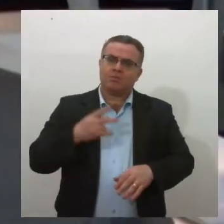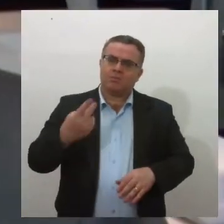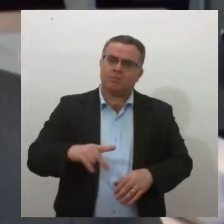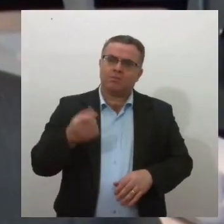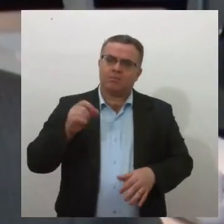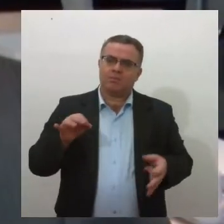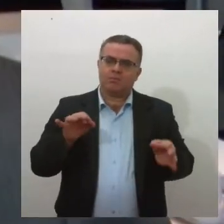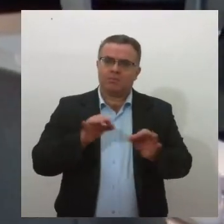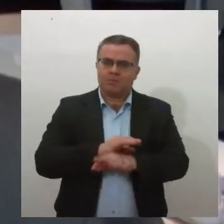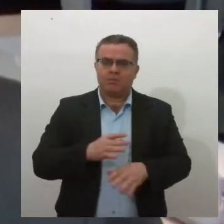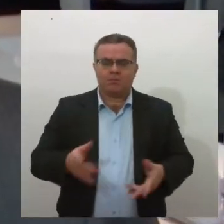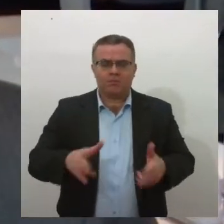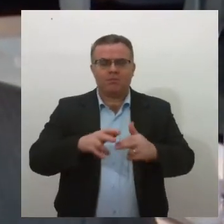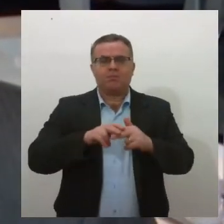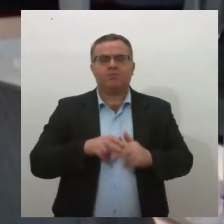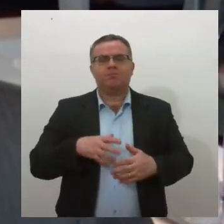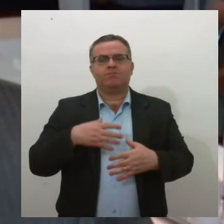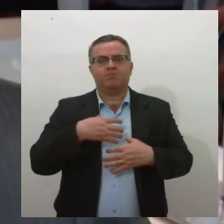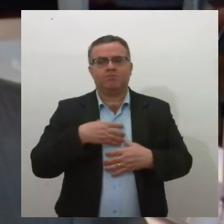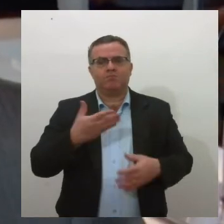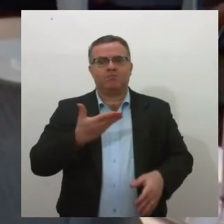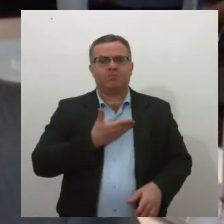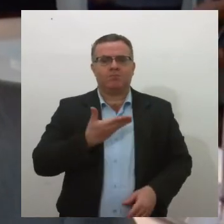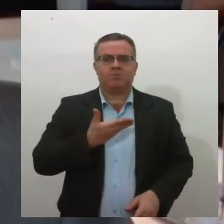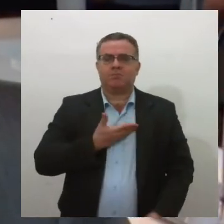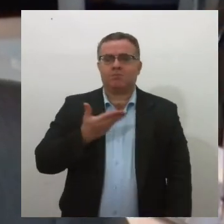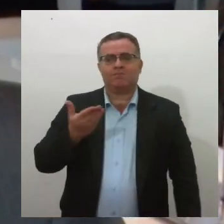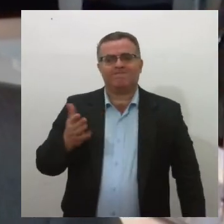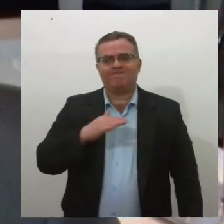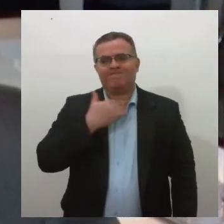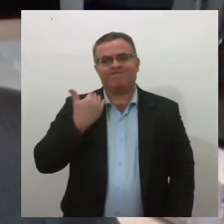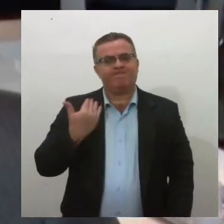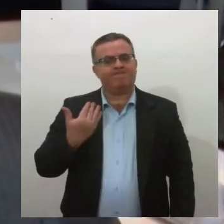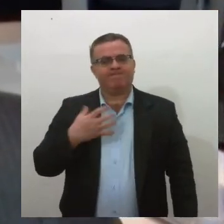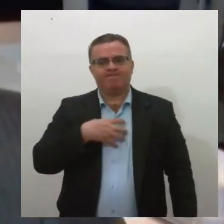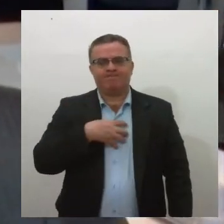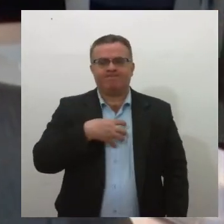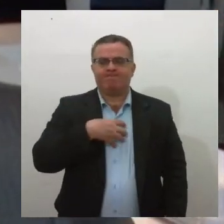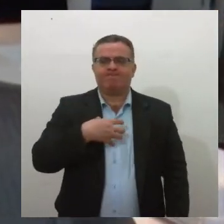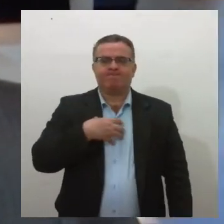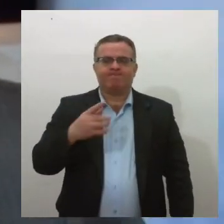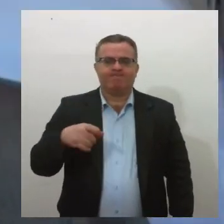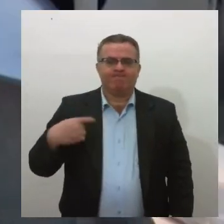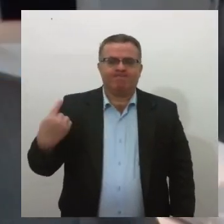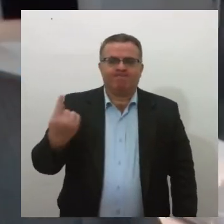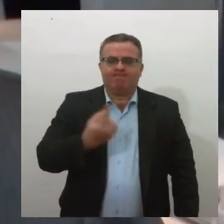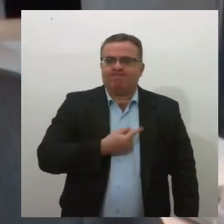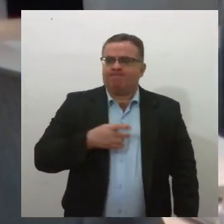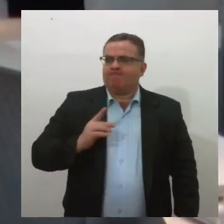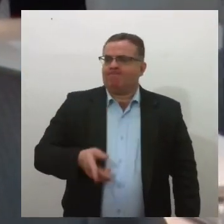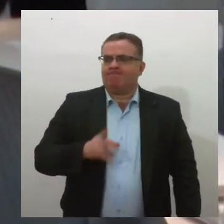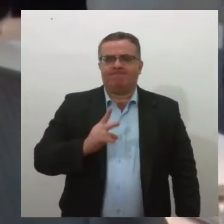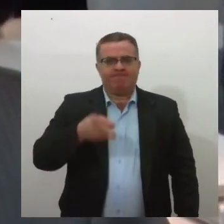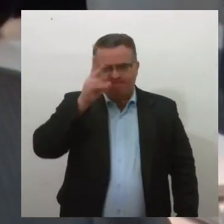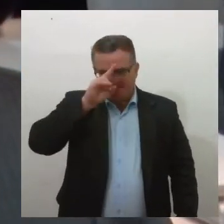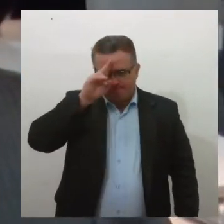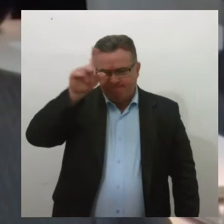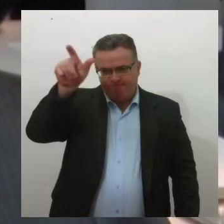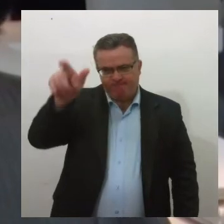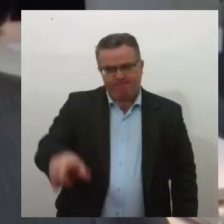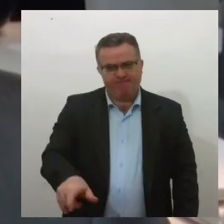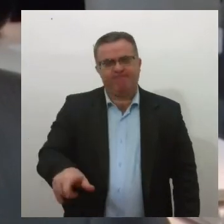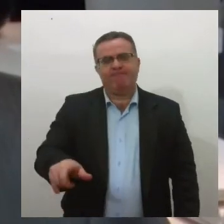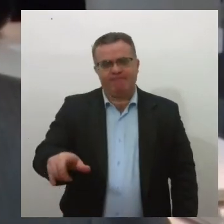todo. Então nós perdemos, acima de tudo, um grande amigo, né? Uma pessoa que vai deixar um legado, né? Um legado